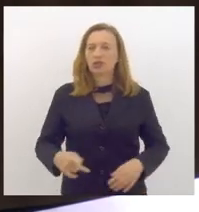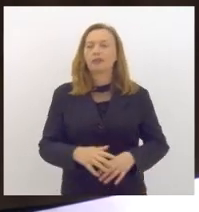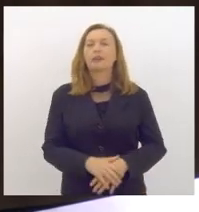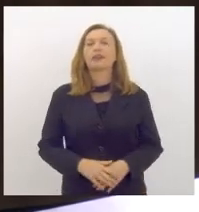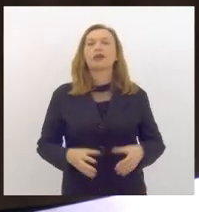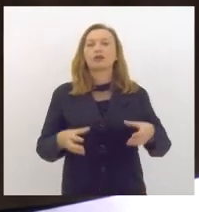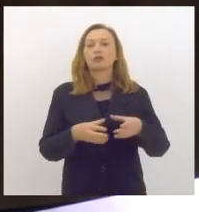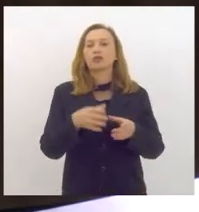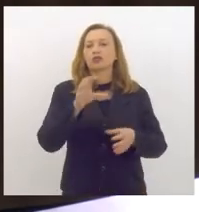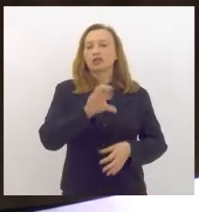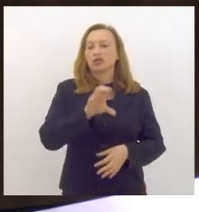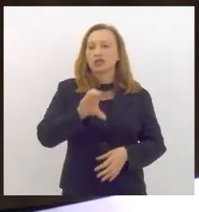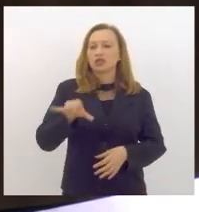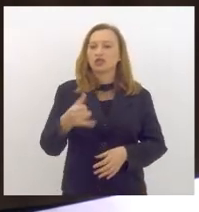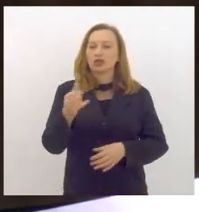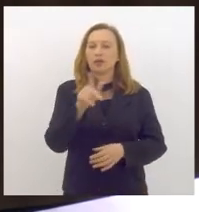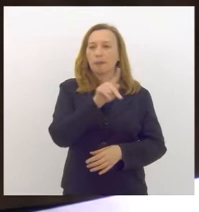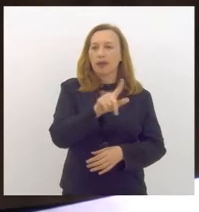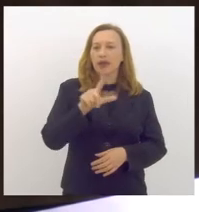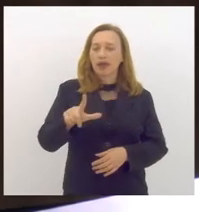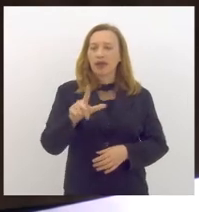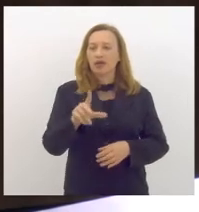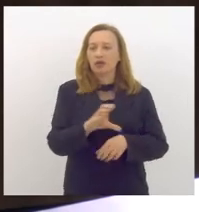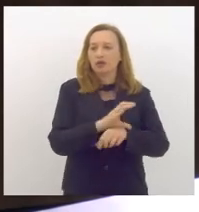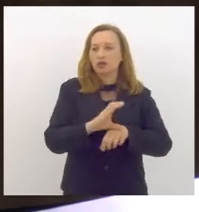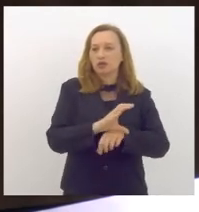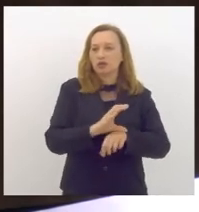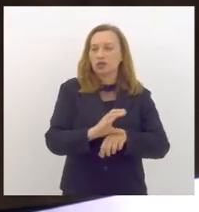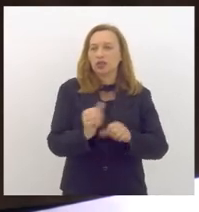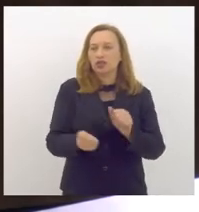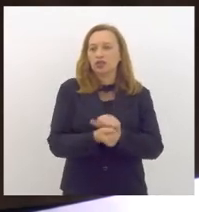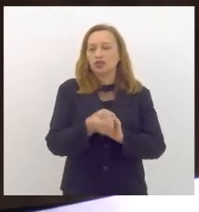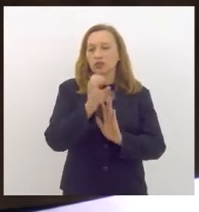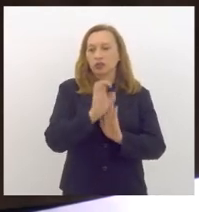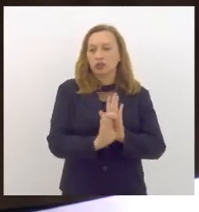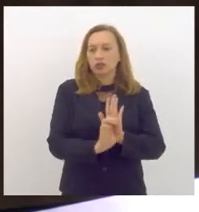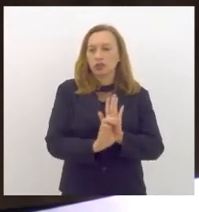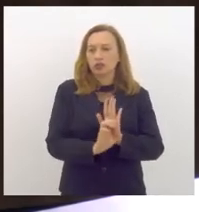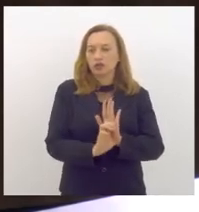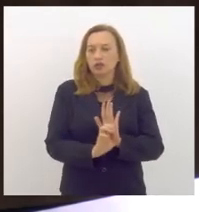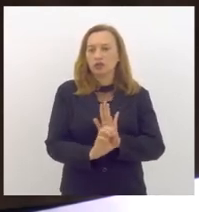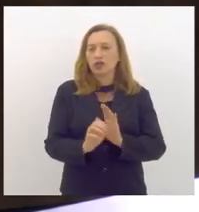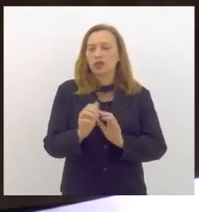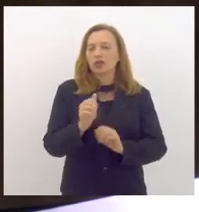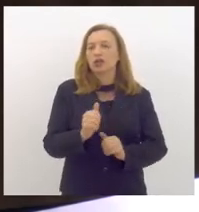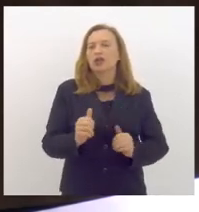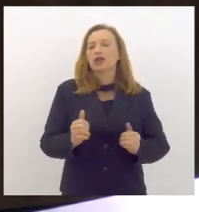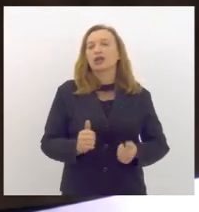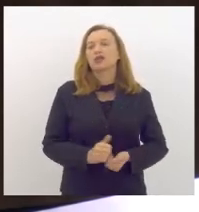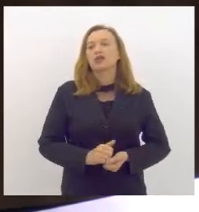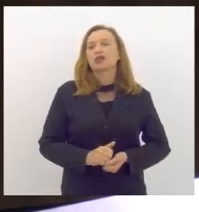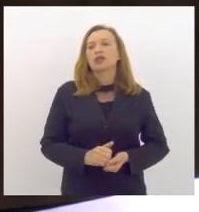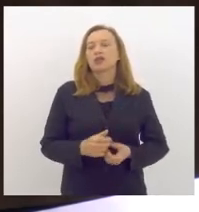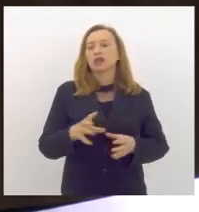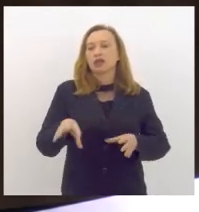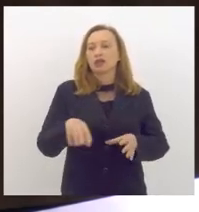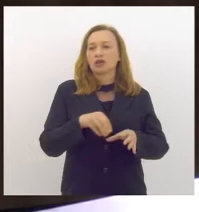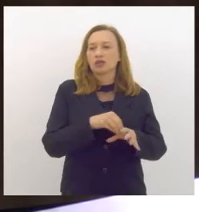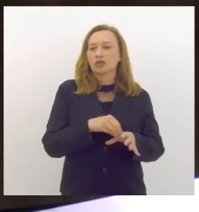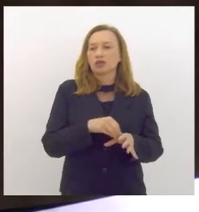da CCJ-UPL é pela constitucionalidade com emenda, emenda aditiva.